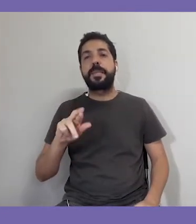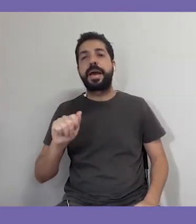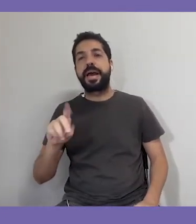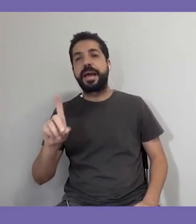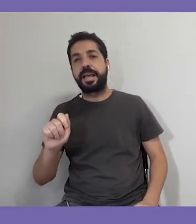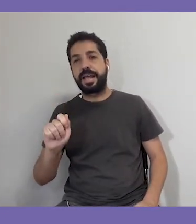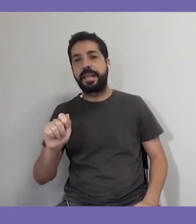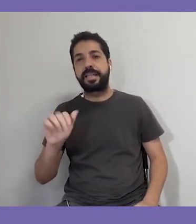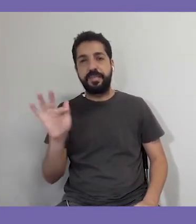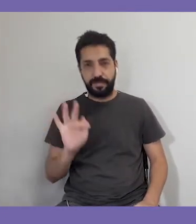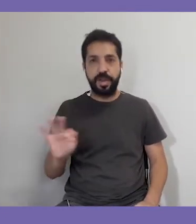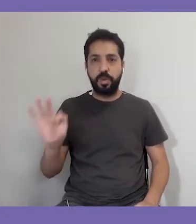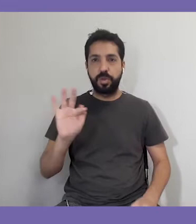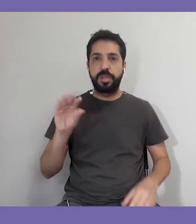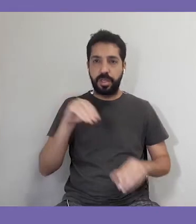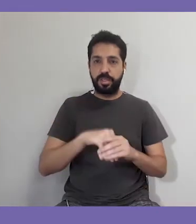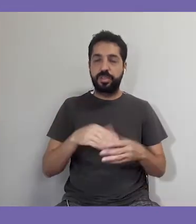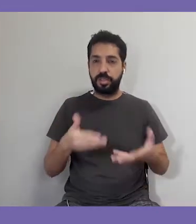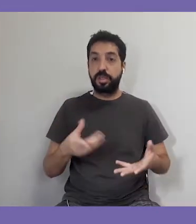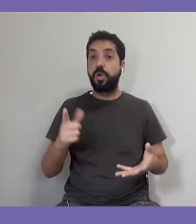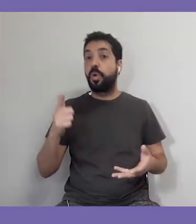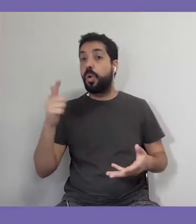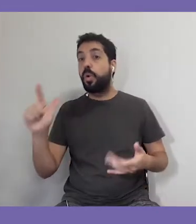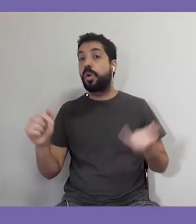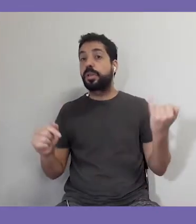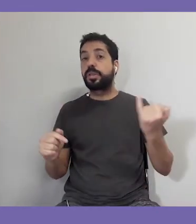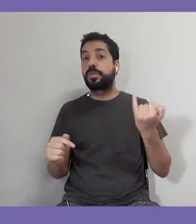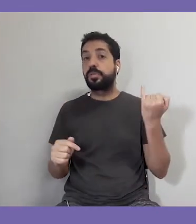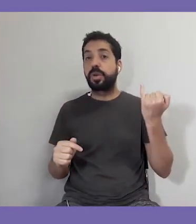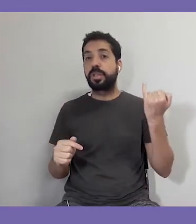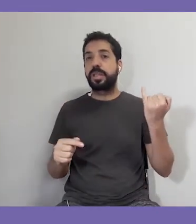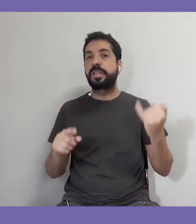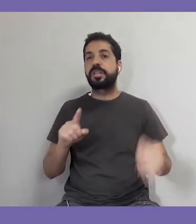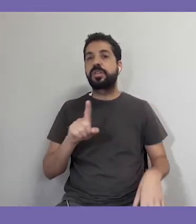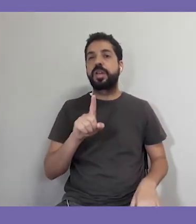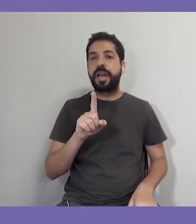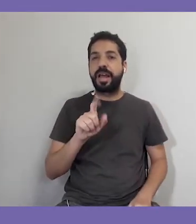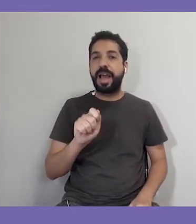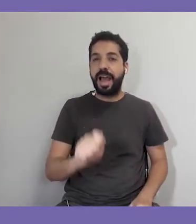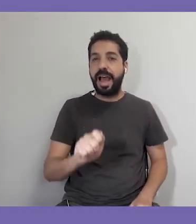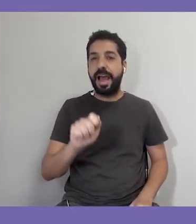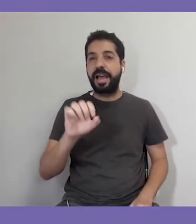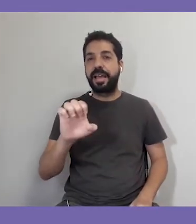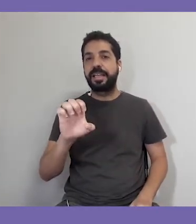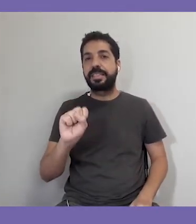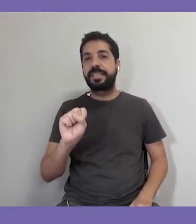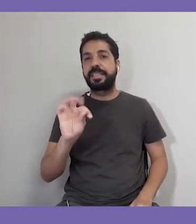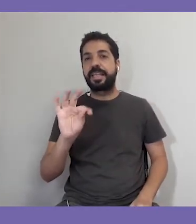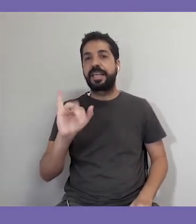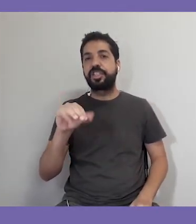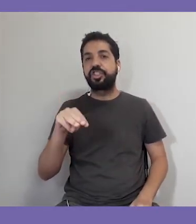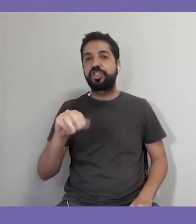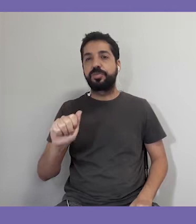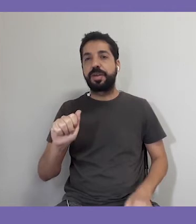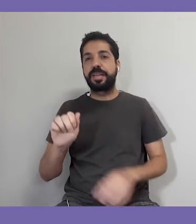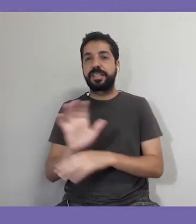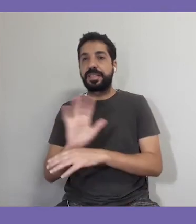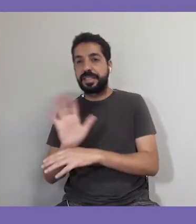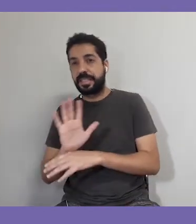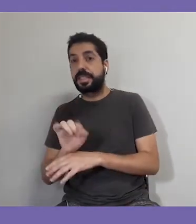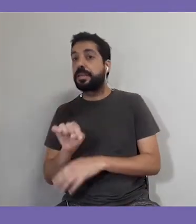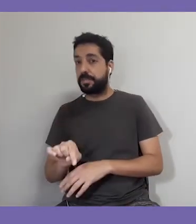Cariri. E tem outro muito importante que é a Sétima de Cinema, o Grupo Sétima de